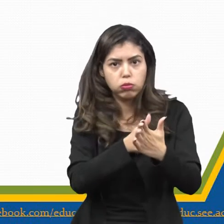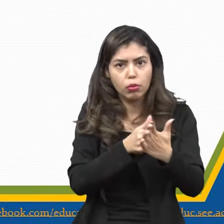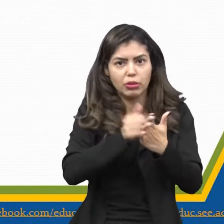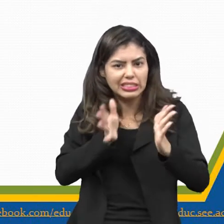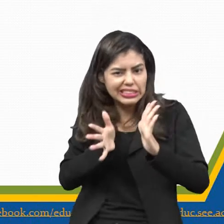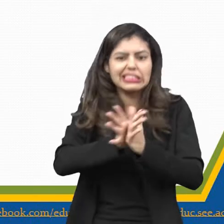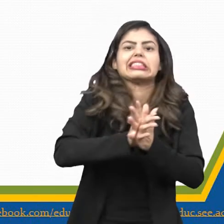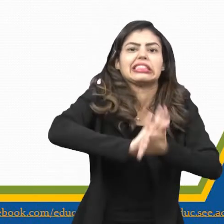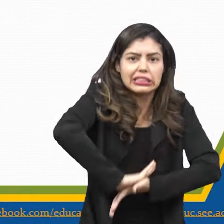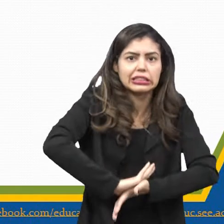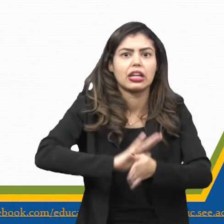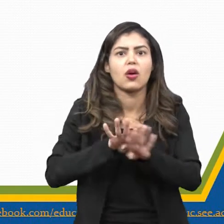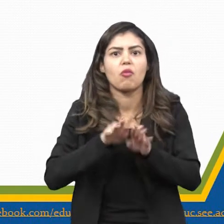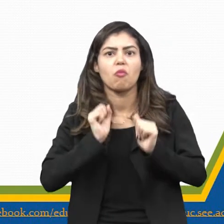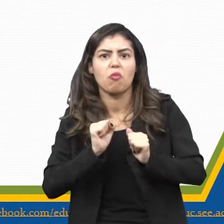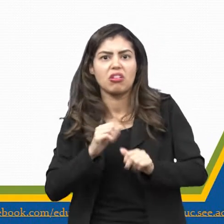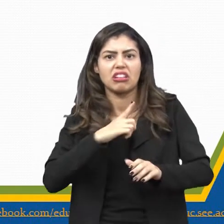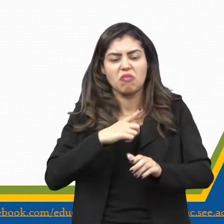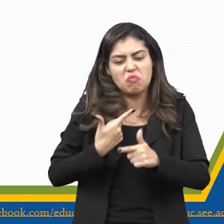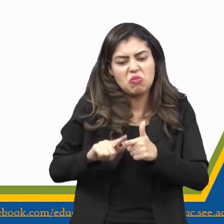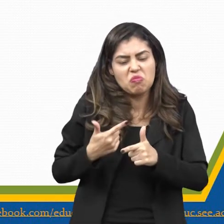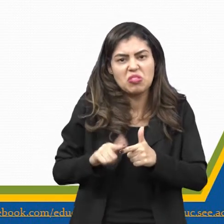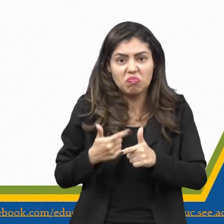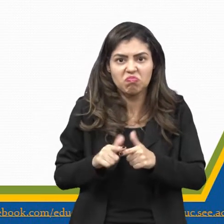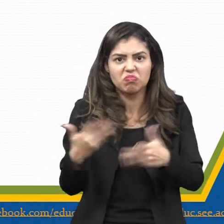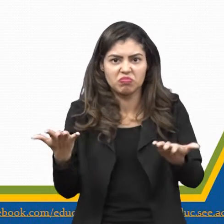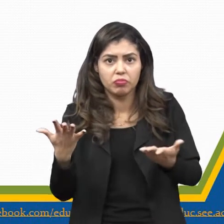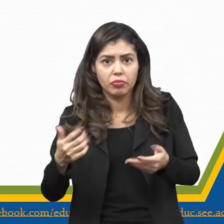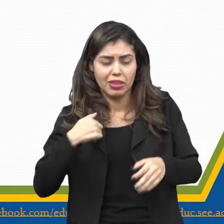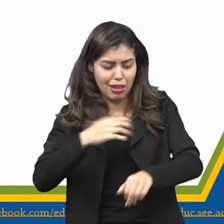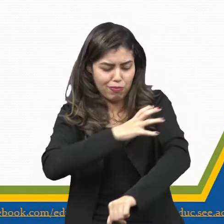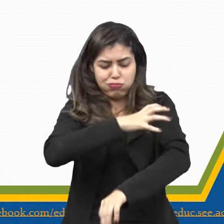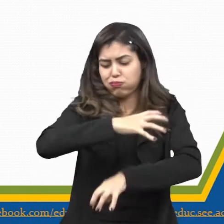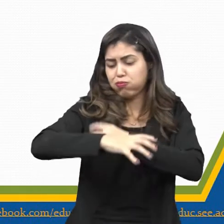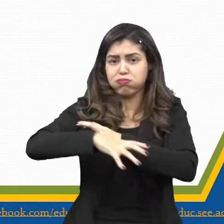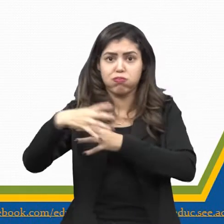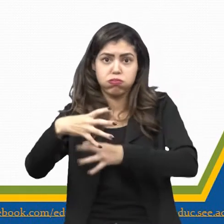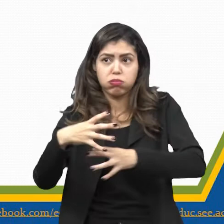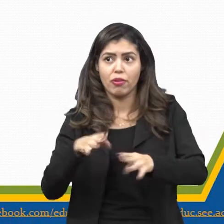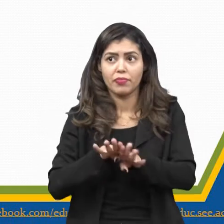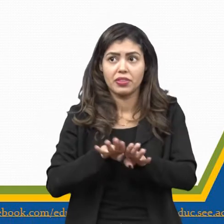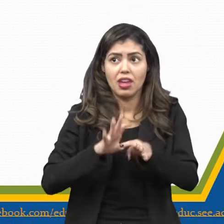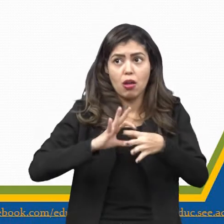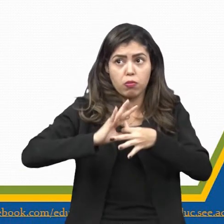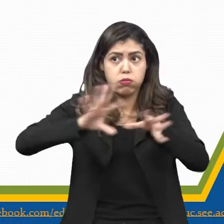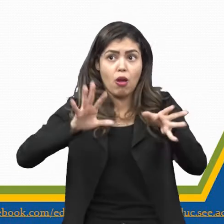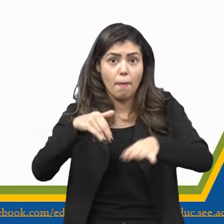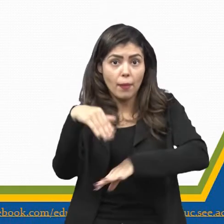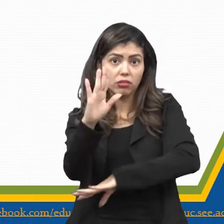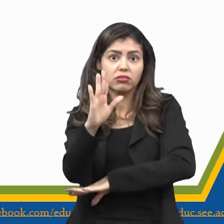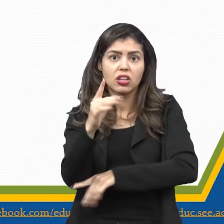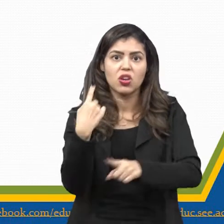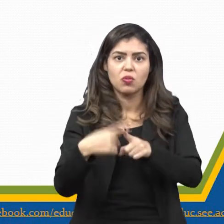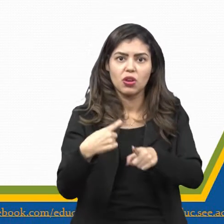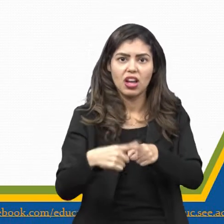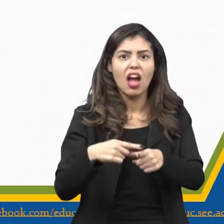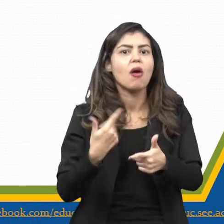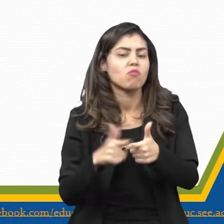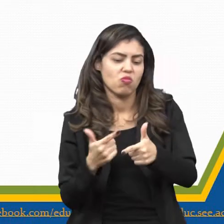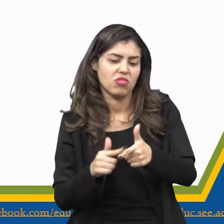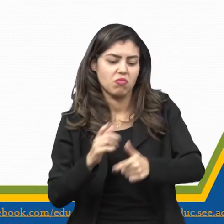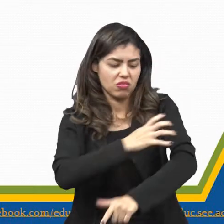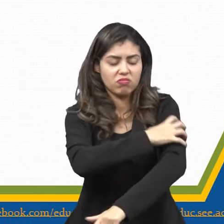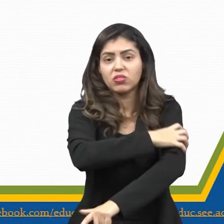do limite pode causar lesões graves e também uma maior liberação de radicais livres por conta dessas lesões,